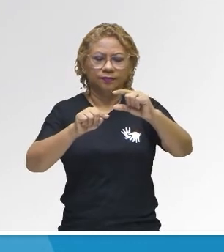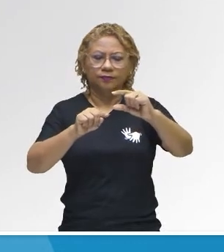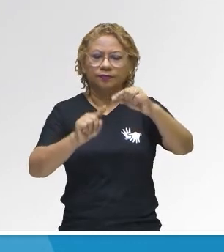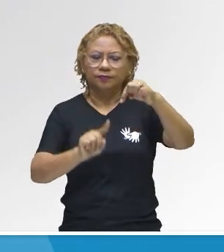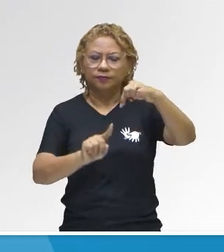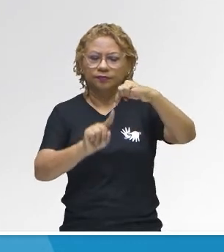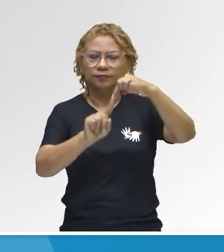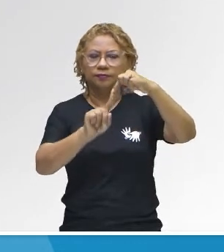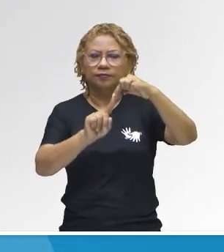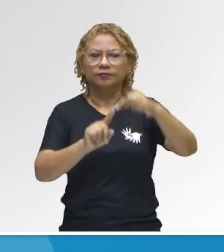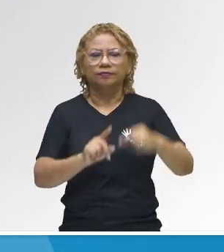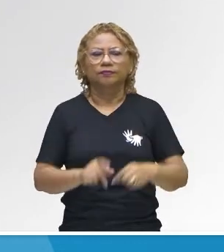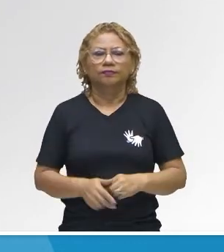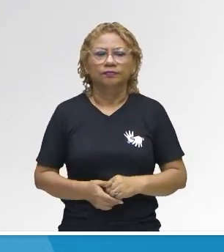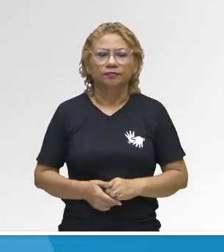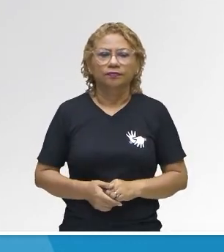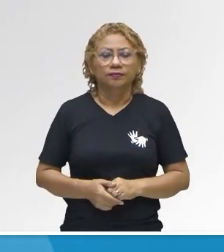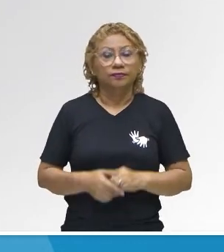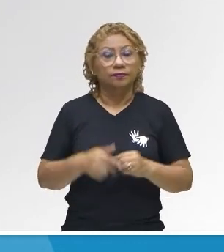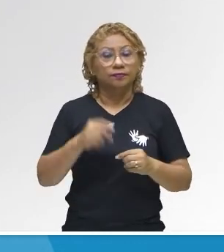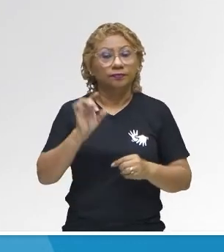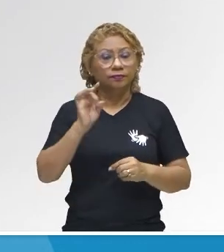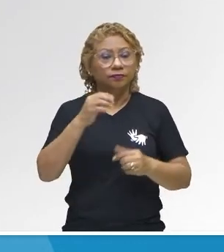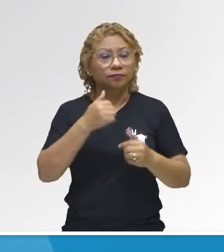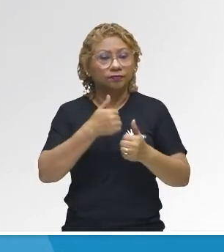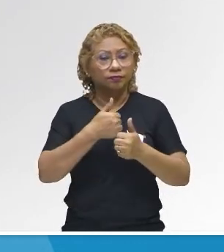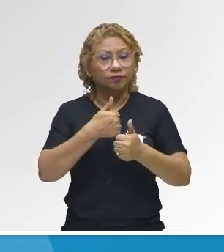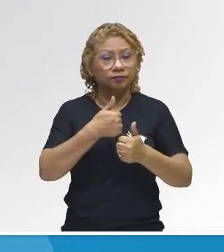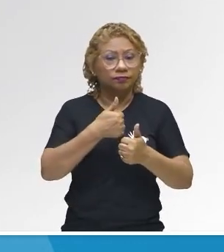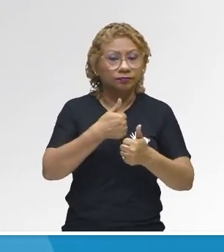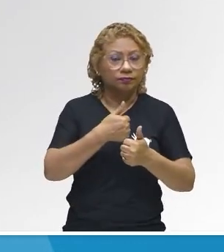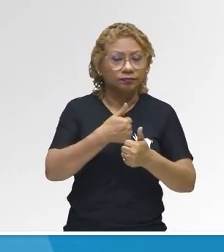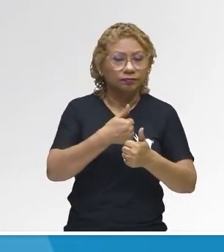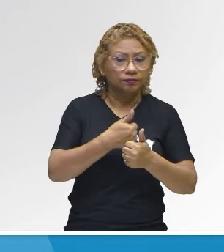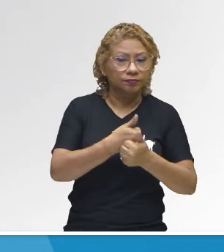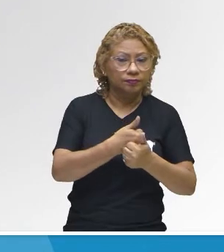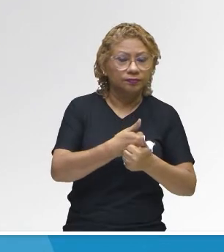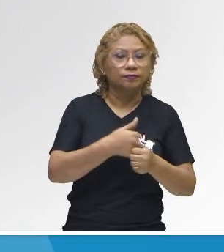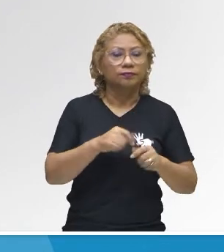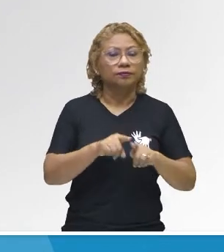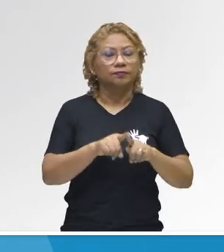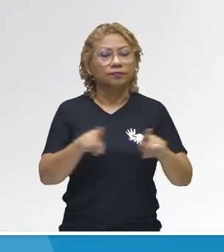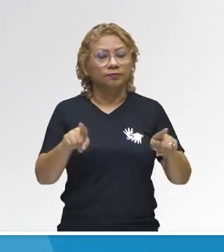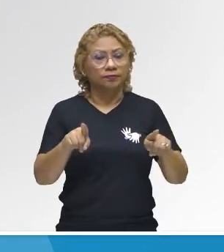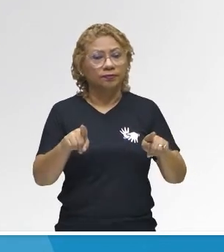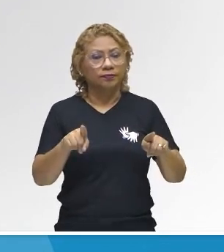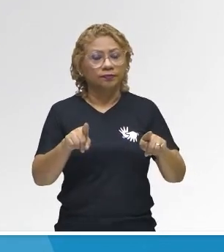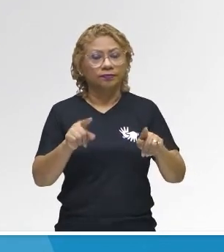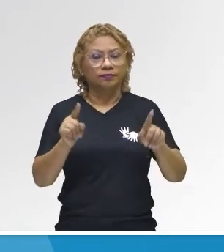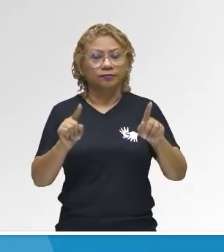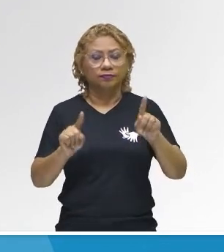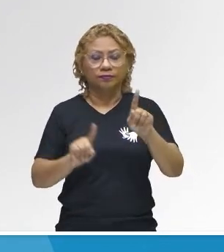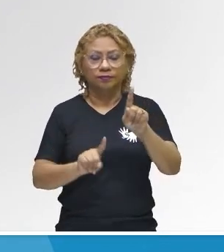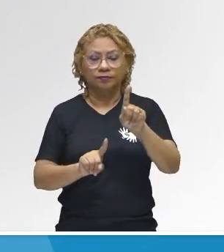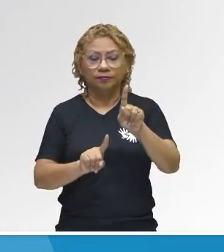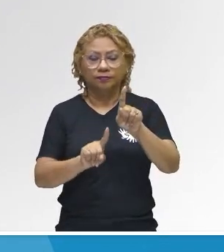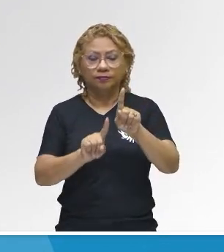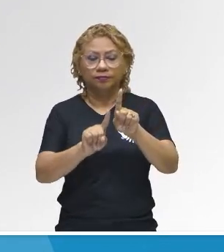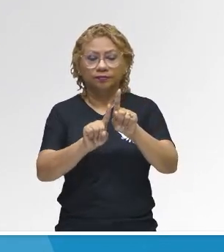ela sempre vai estar aqui muito perto da linha pontilhada, mas ela sempre vai aumentando nesse